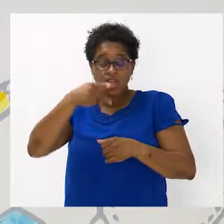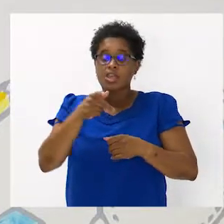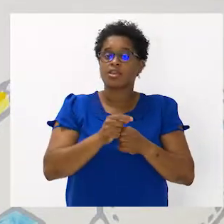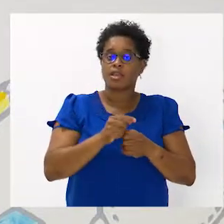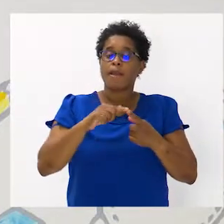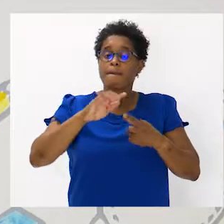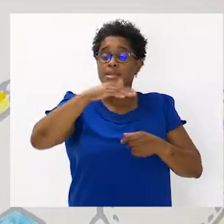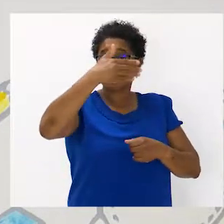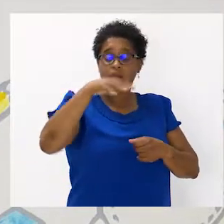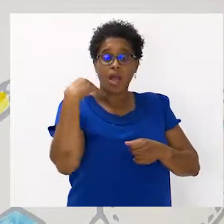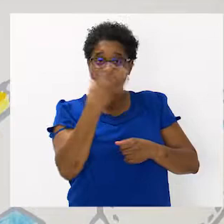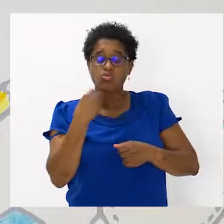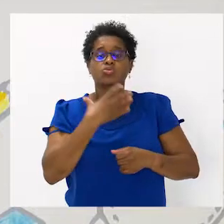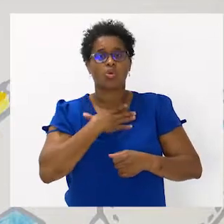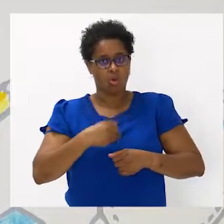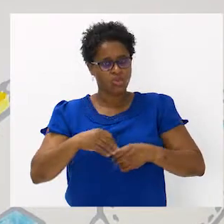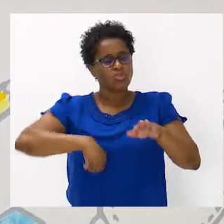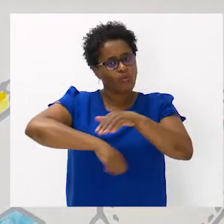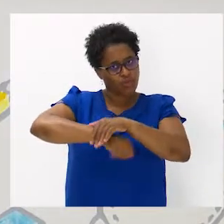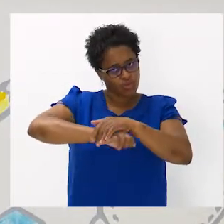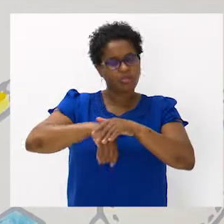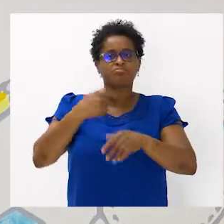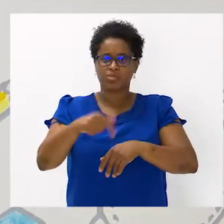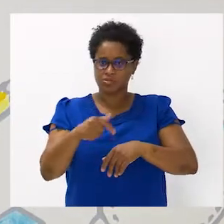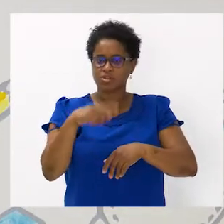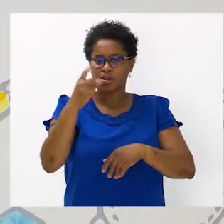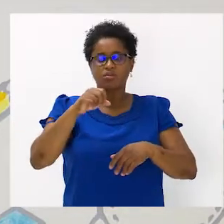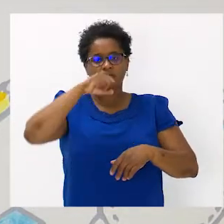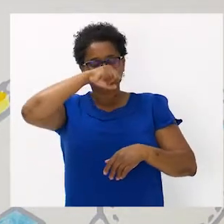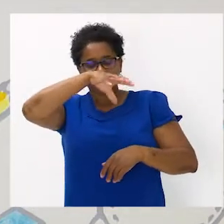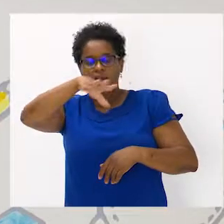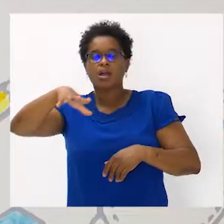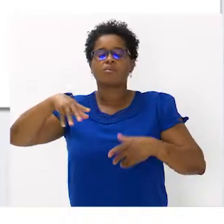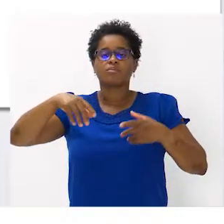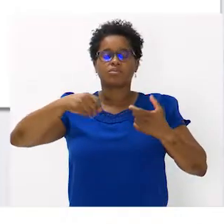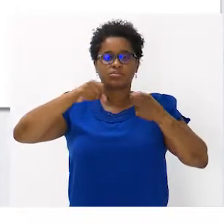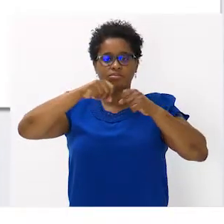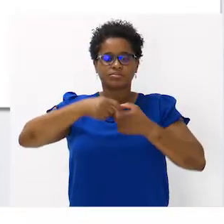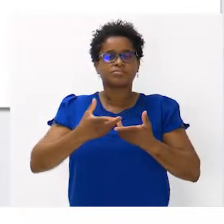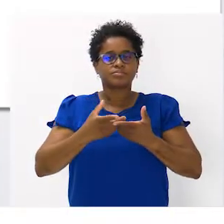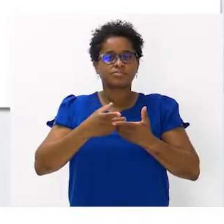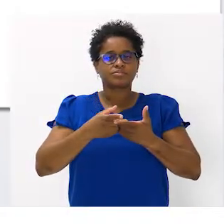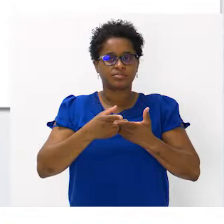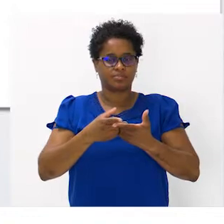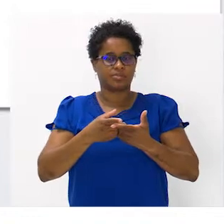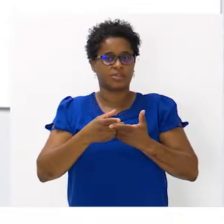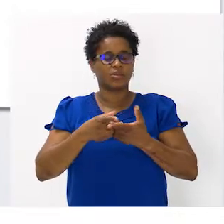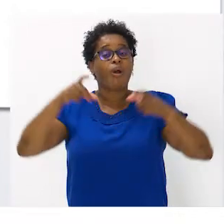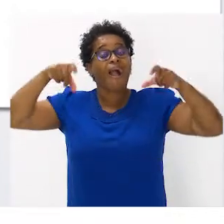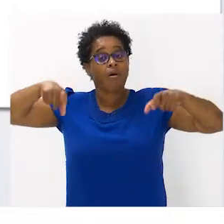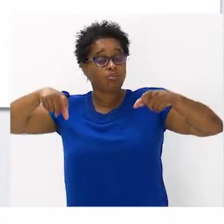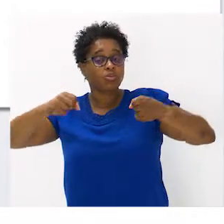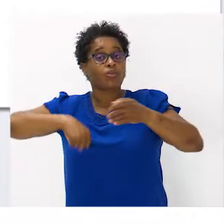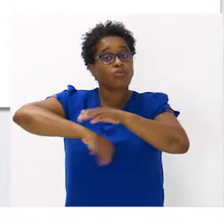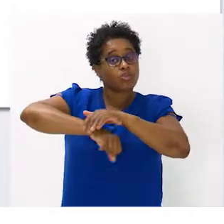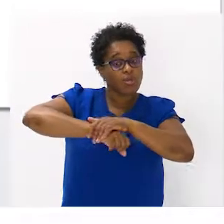que principalmente os alunos gostam de futebol, não é? Temos aqui um campo de futebol e vamos ver a